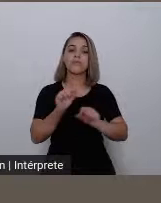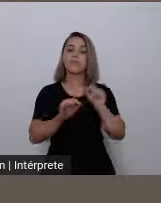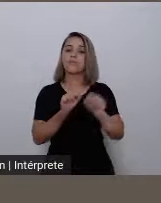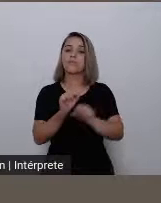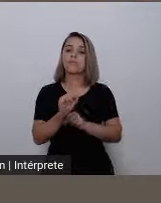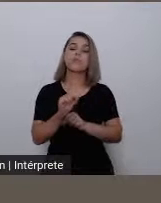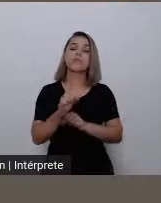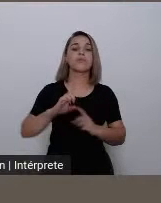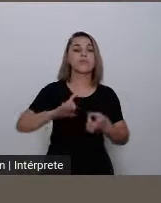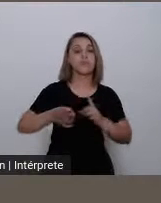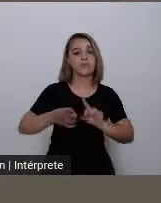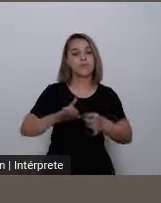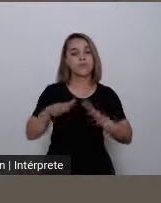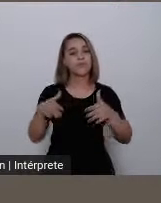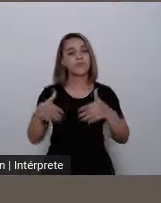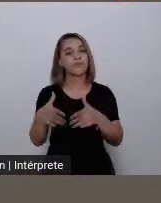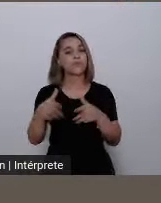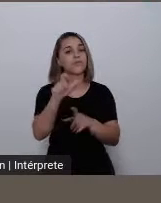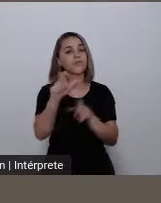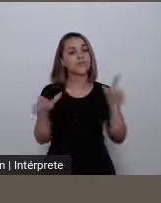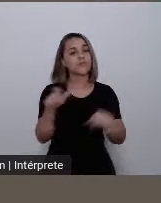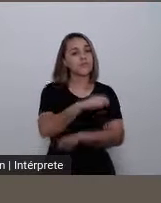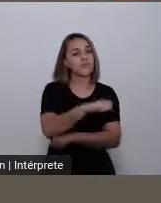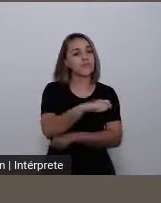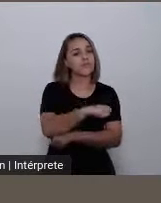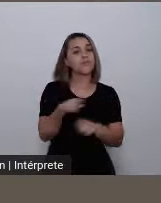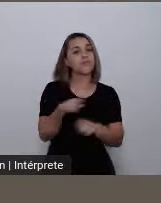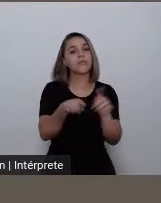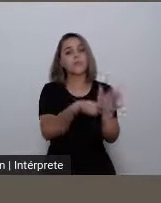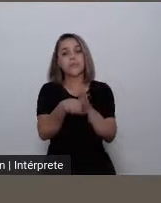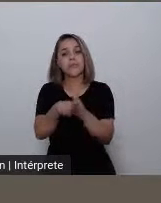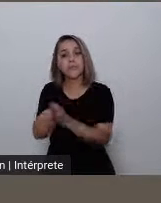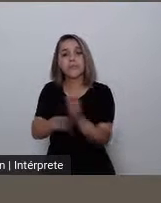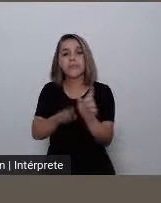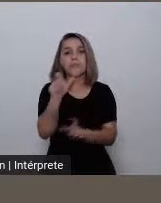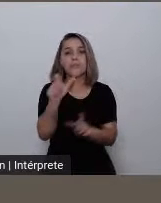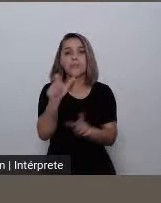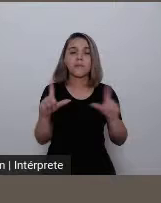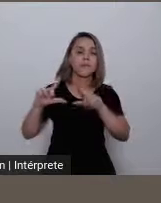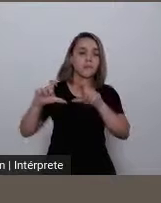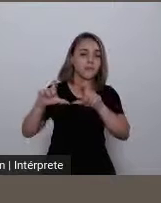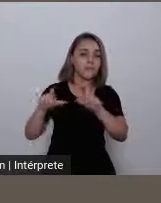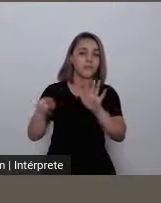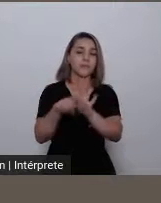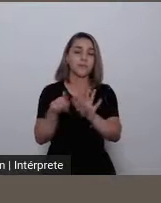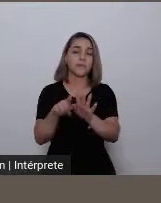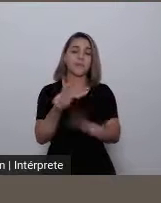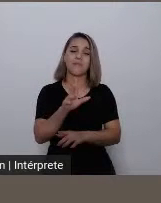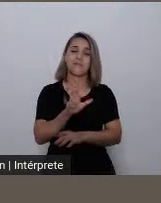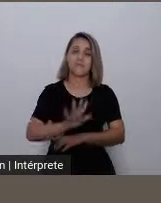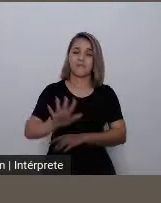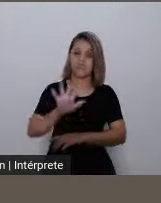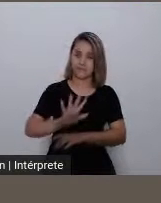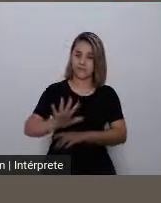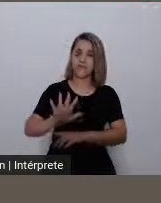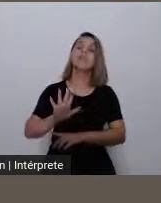tudo, destinado a estudantes e pesquisadores dos diversos segmentos da fotografia, das imagens técnicas, enfim, da cultura